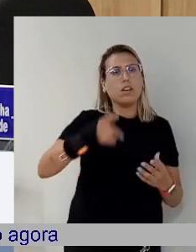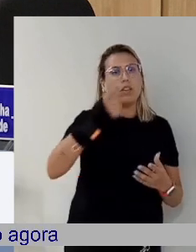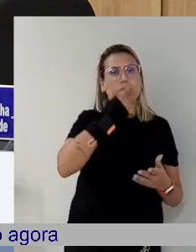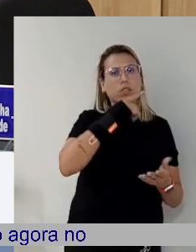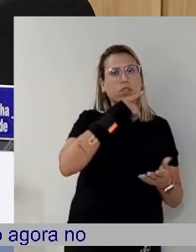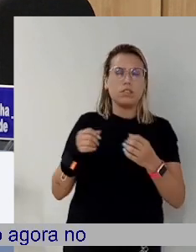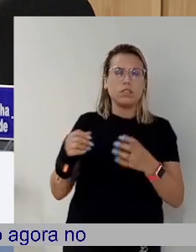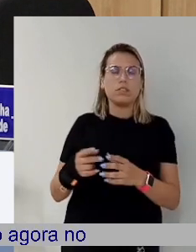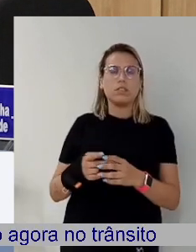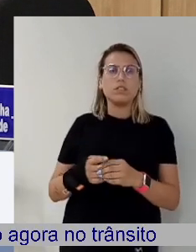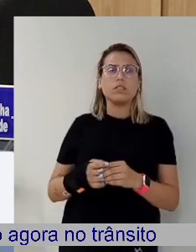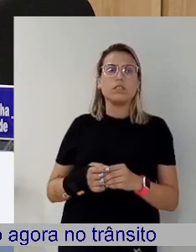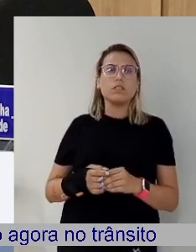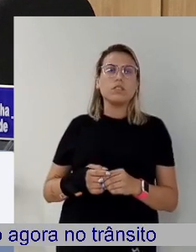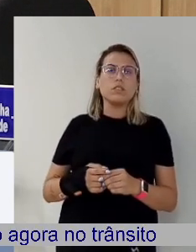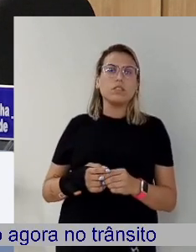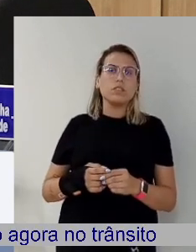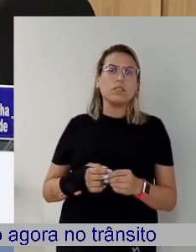trânsito